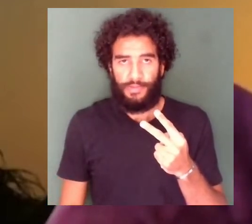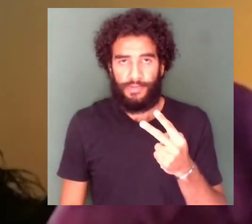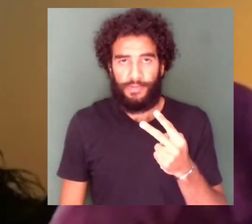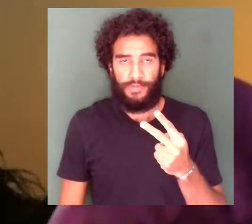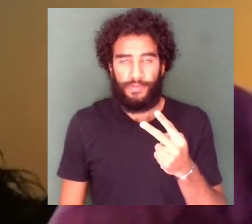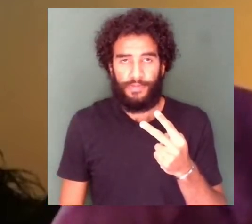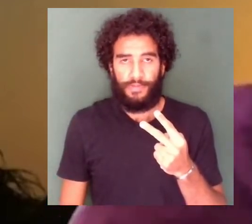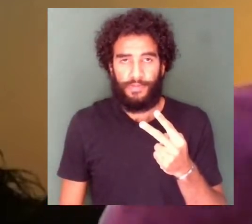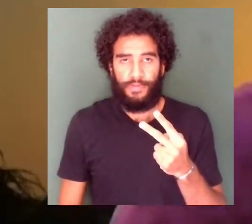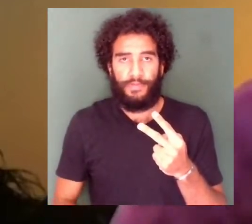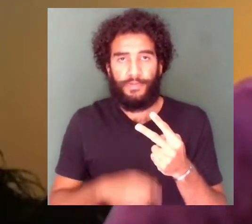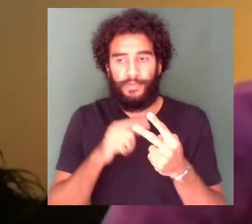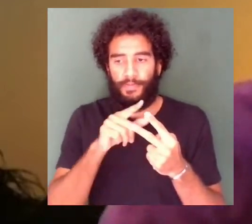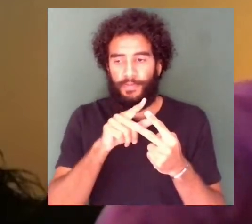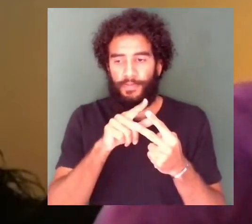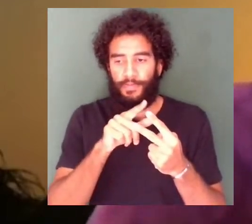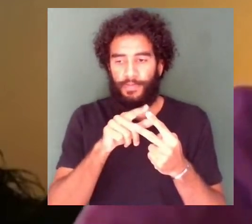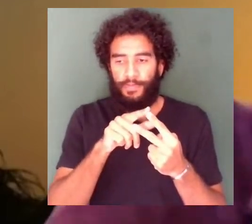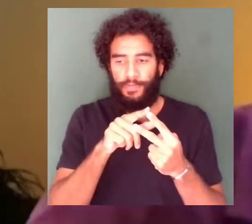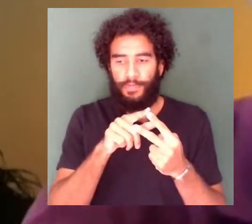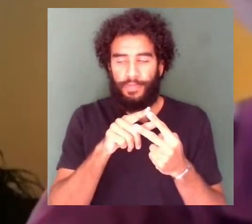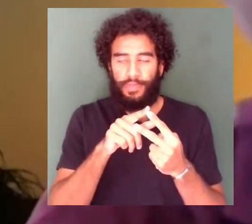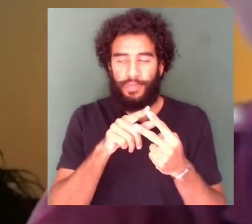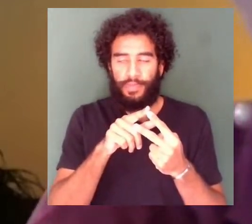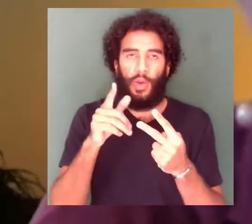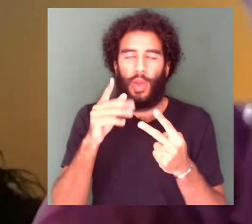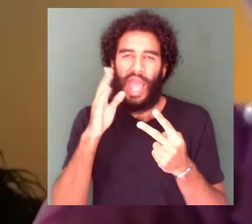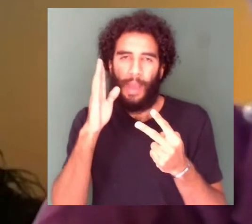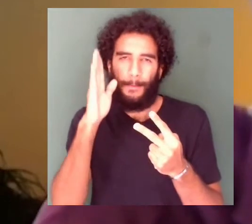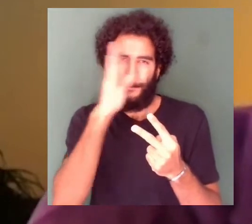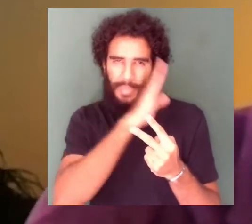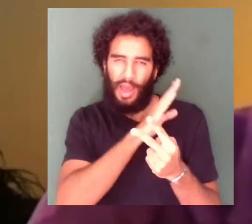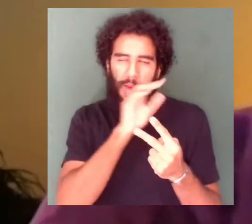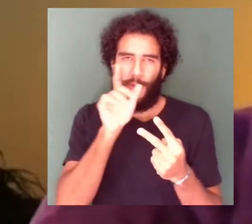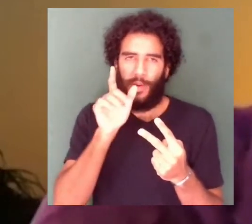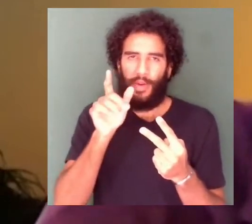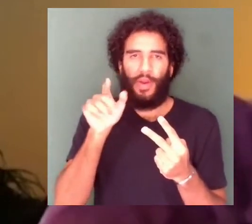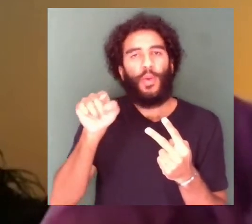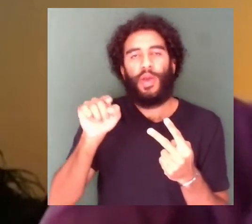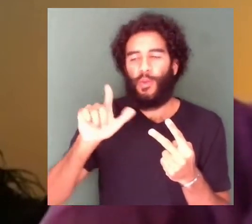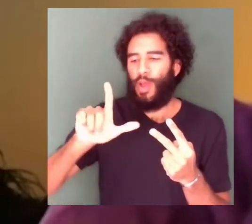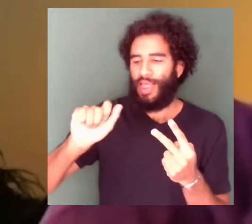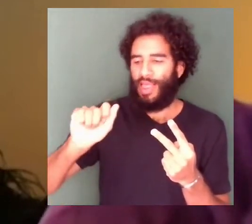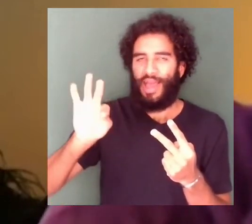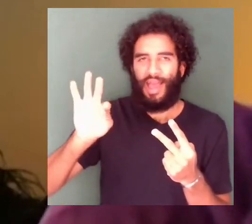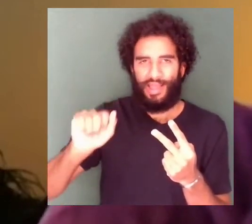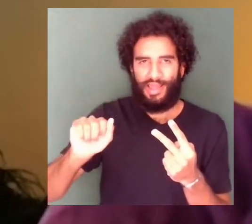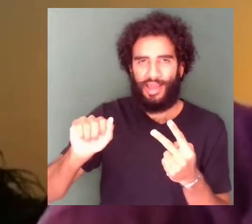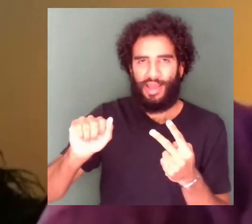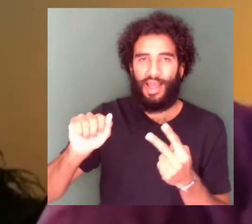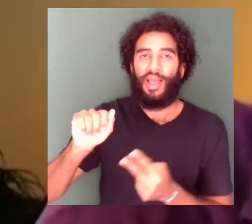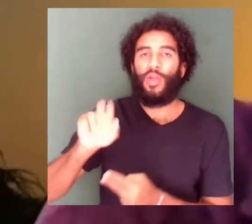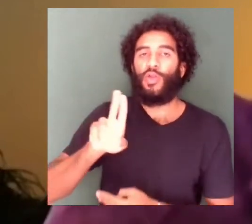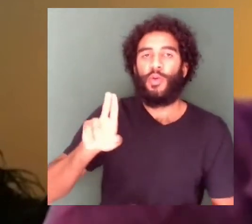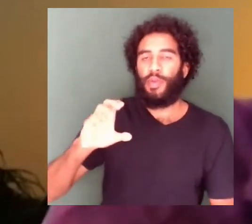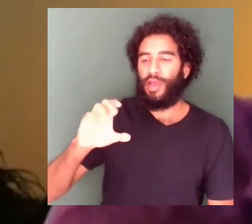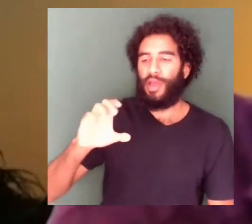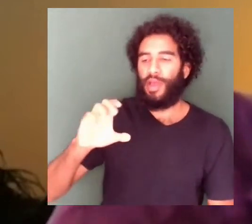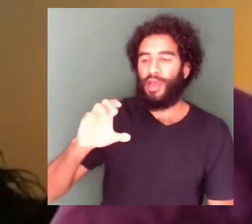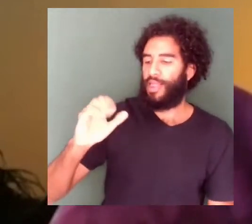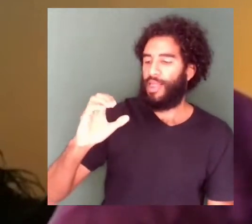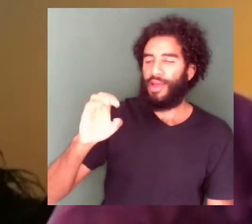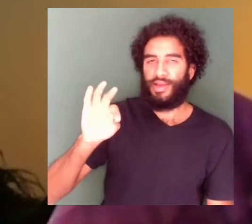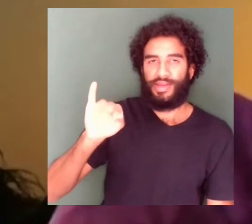O vilão, ou a vilã, que é uma lata, que se chama Láctea. E